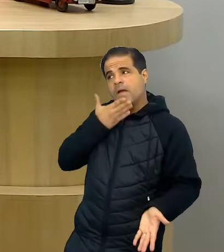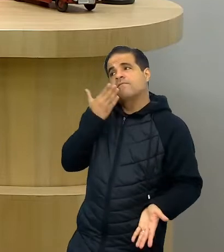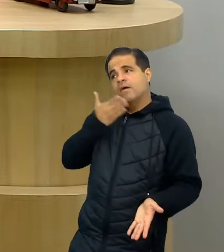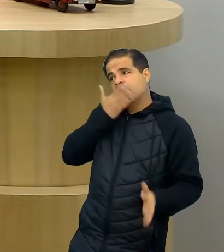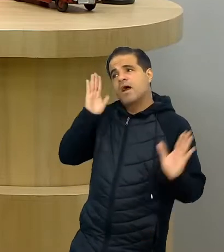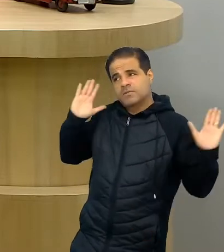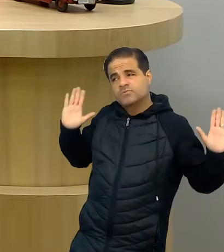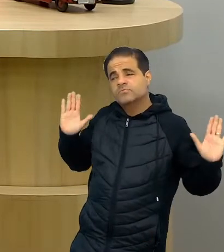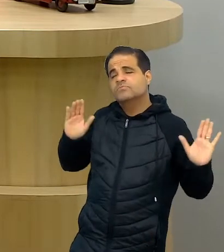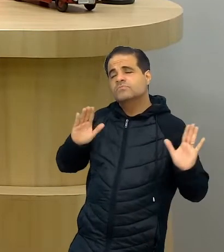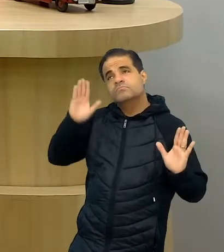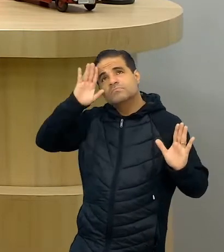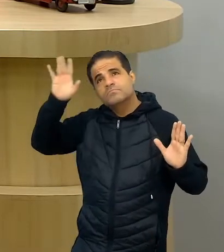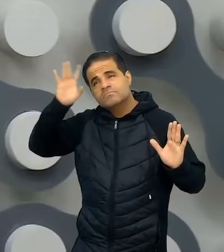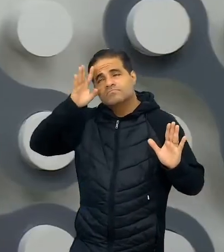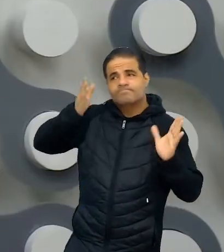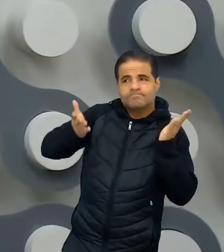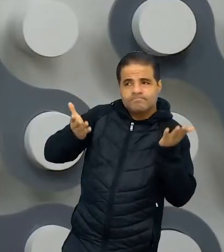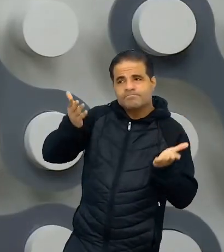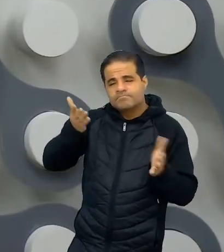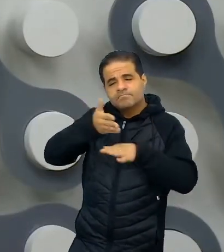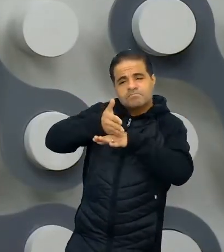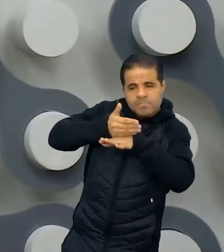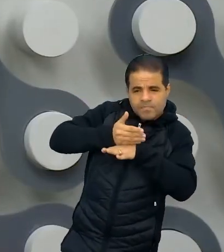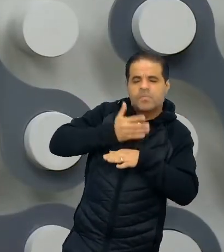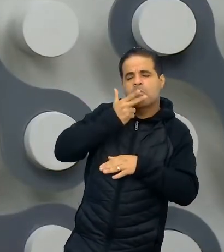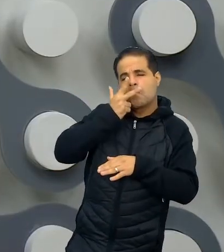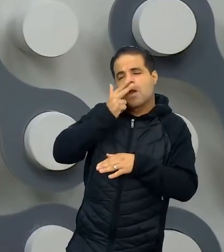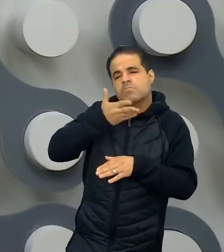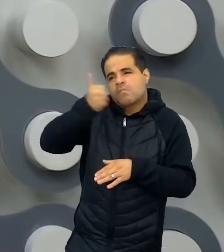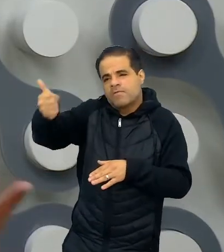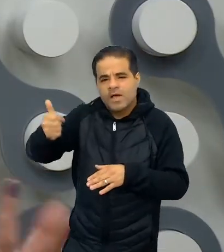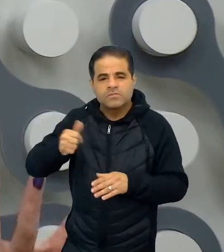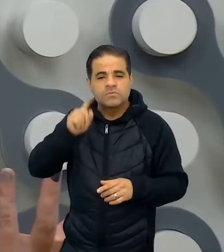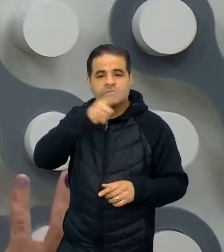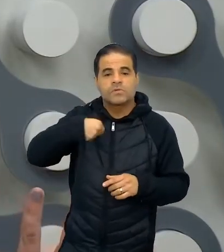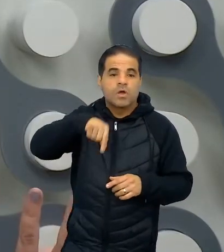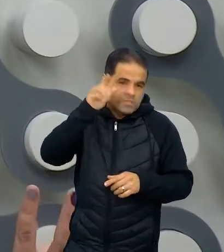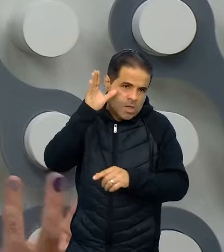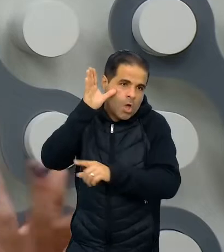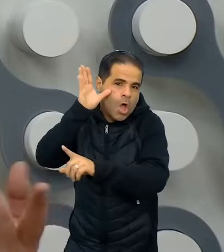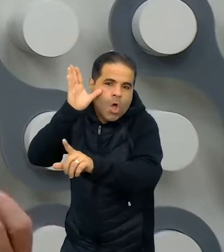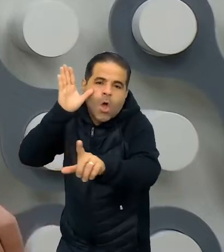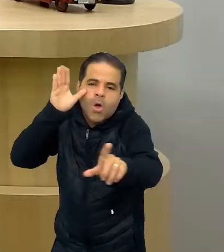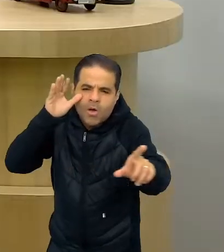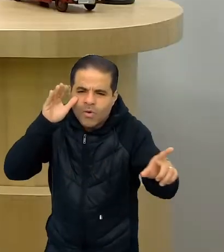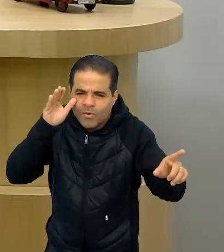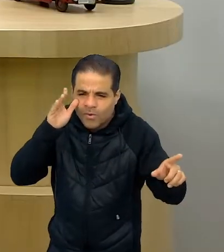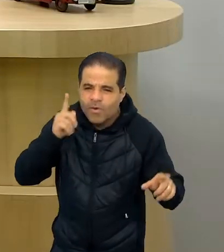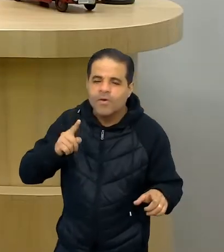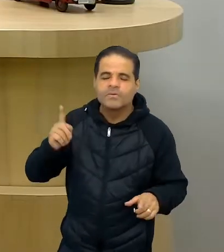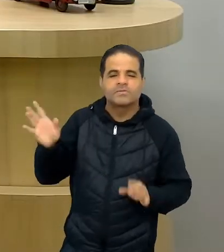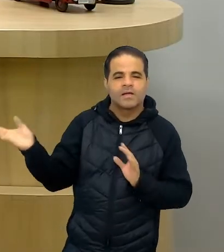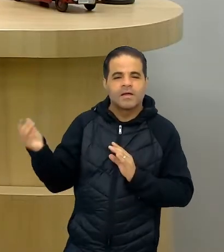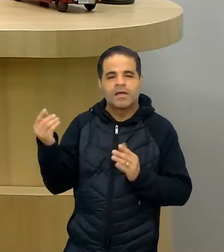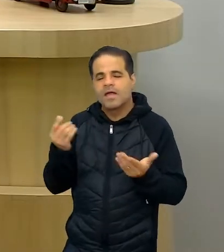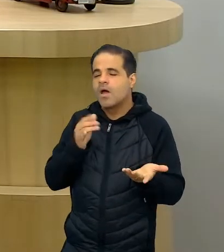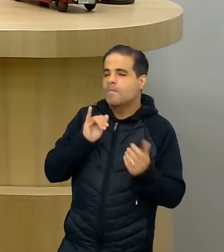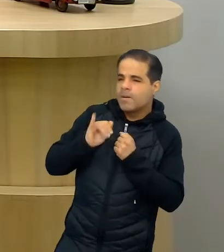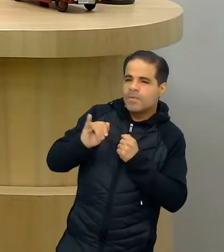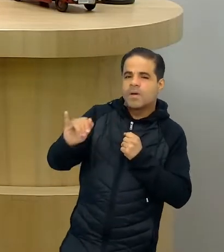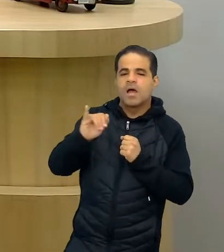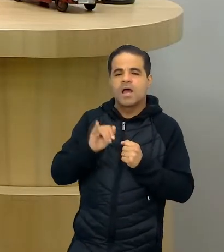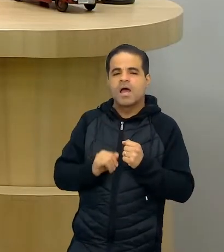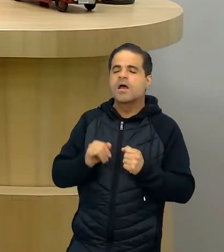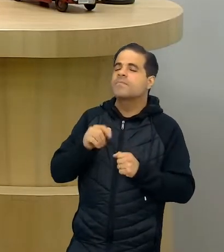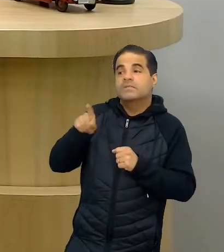fácil, né? Ah. Pensando numa prévia, Ah. eu acho que é mais fácil. Uma, porque a gente é curioso, né? É mais fácil que o locutor. Ah, Mas tá. o